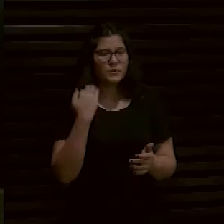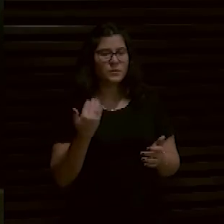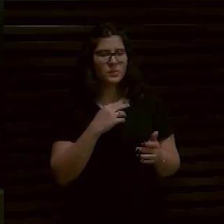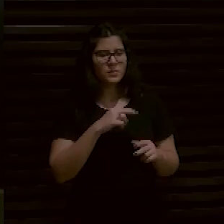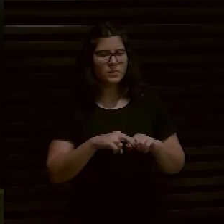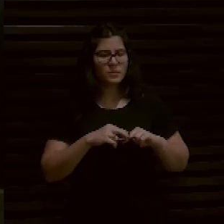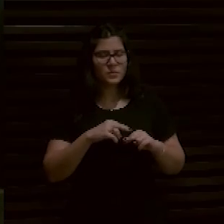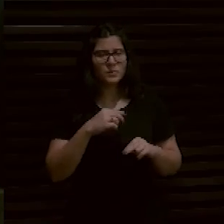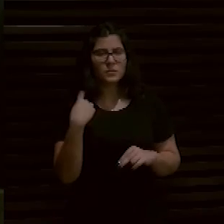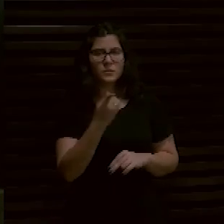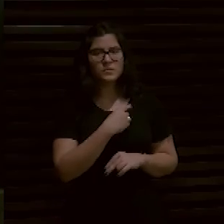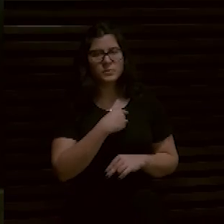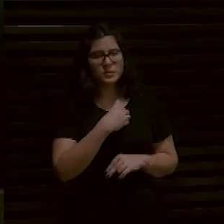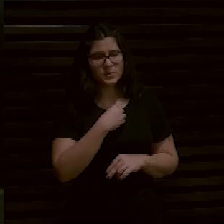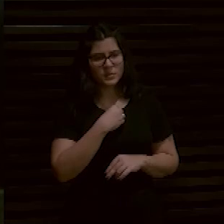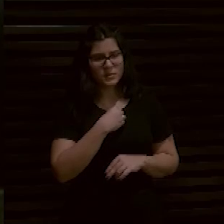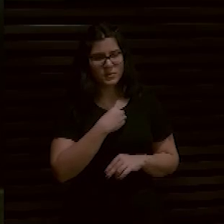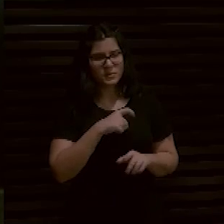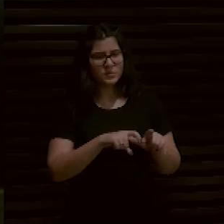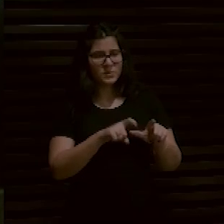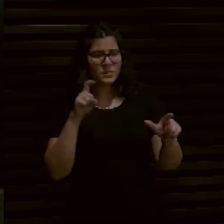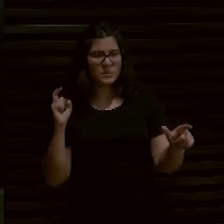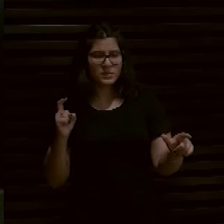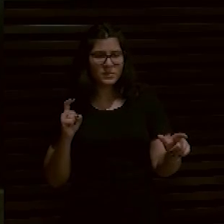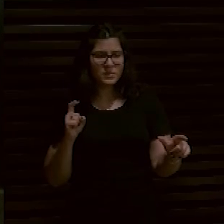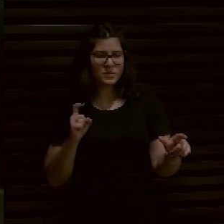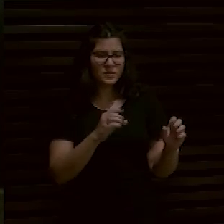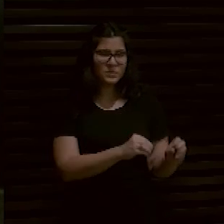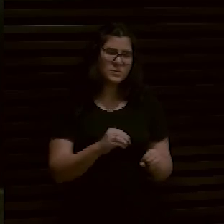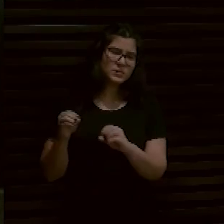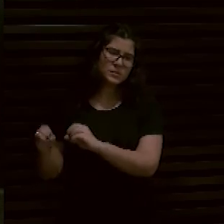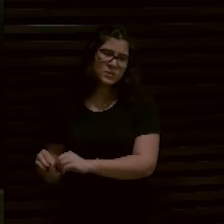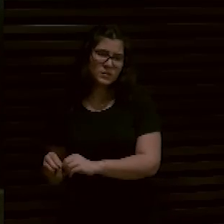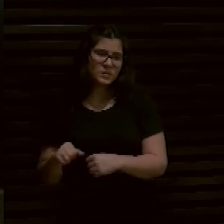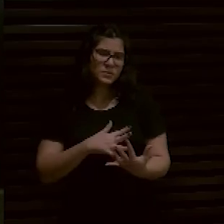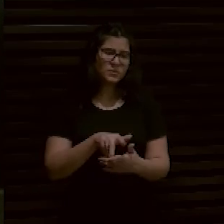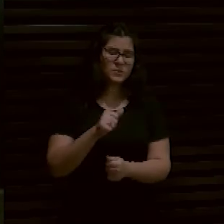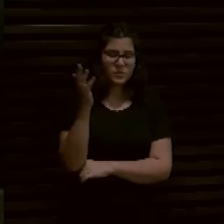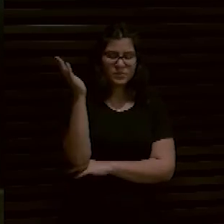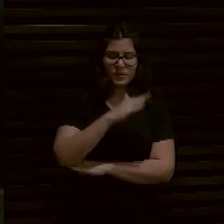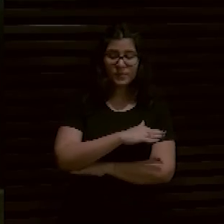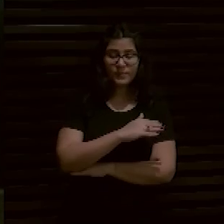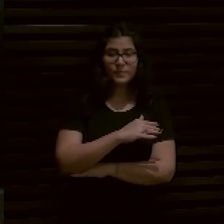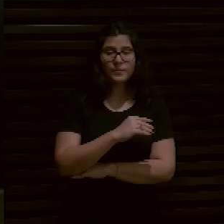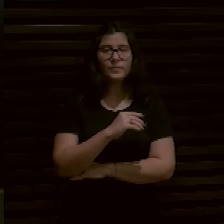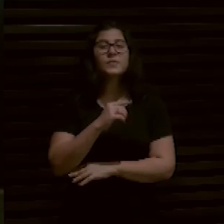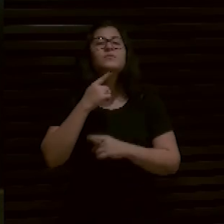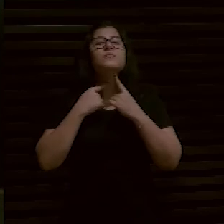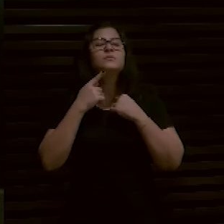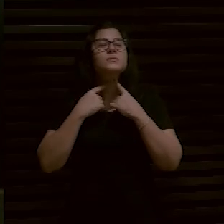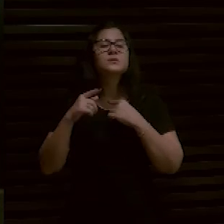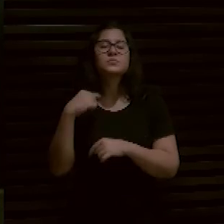pecados, para nos desarraigar deste mundo perverso, segundo a vontade de nosso Deus e